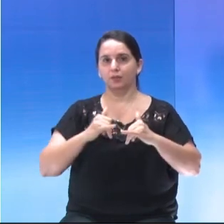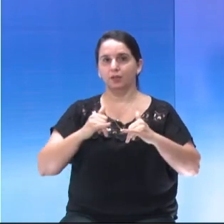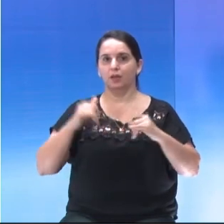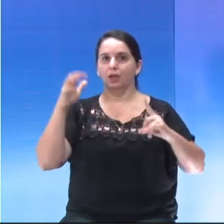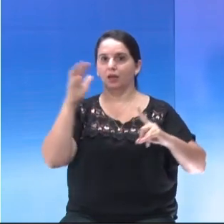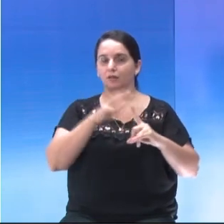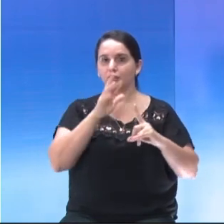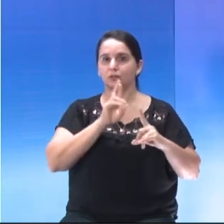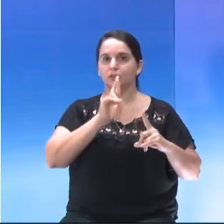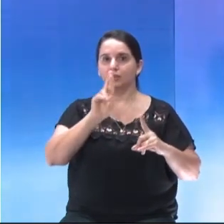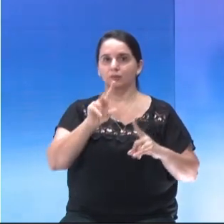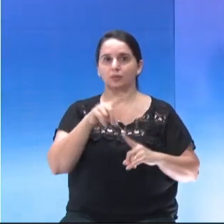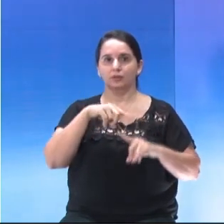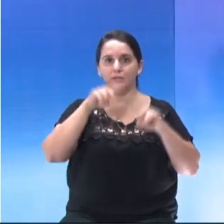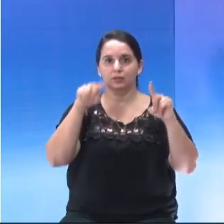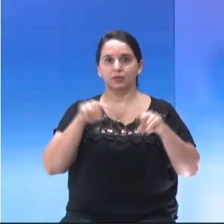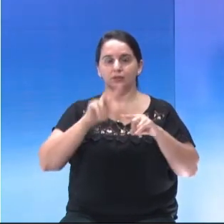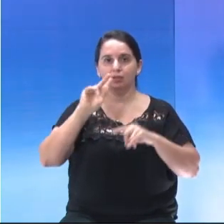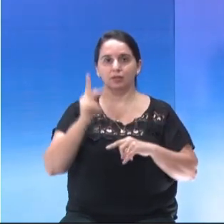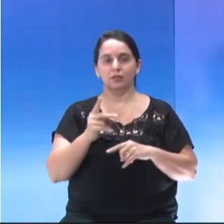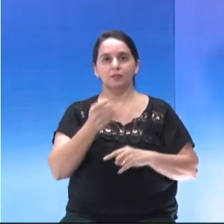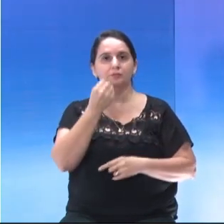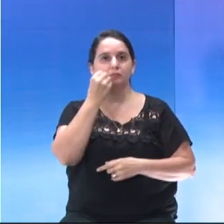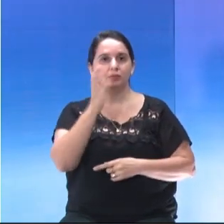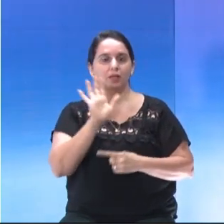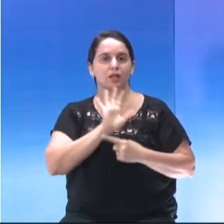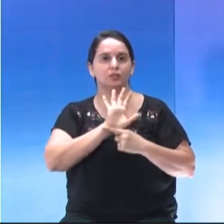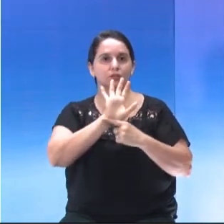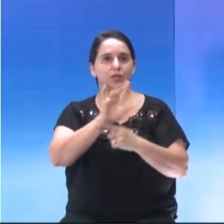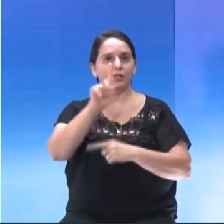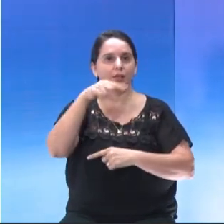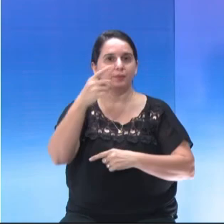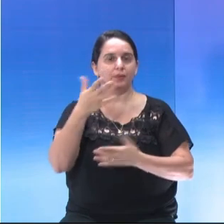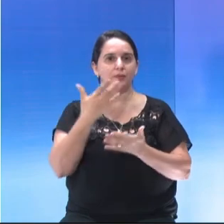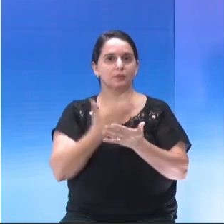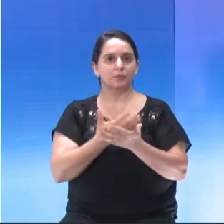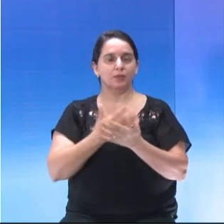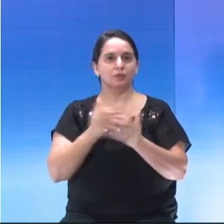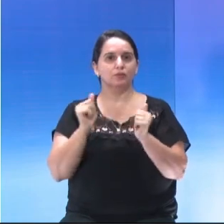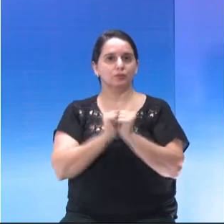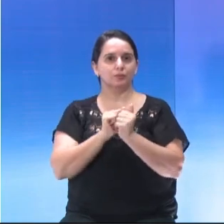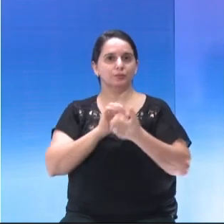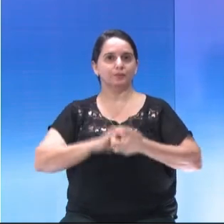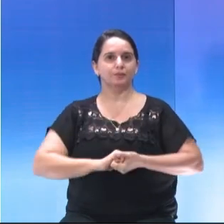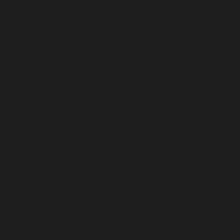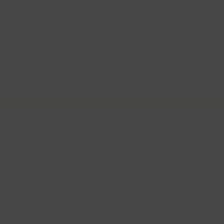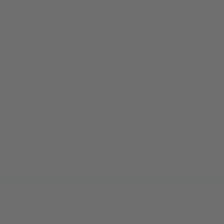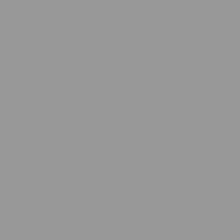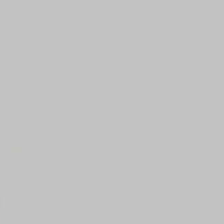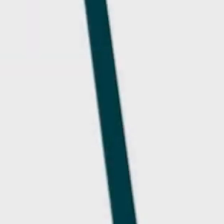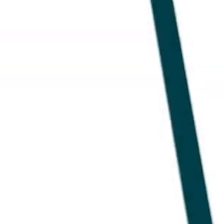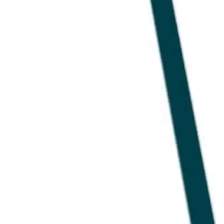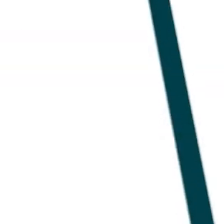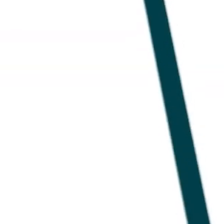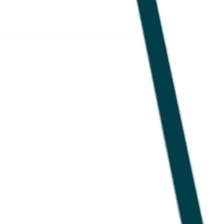de ΔH. Espero ter contribuído com vocês na lei de Hess e até a próxima aula. Tamo juntos!